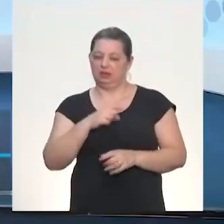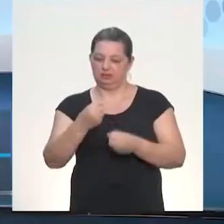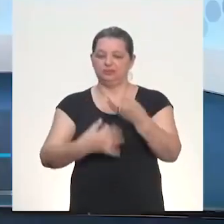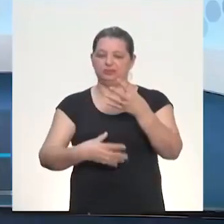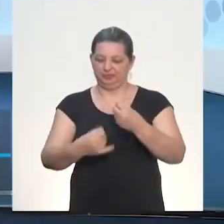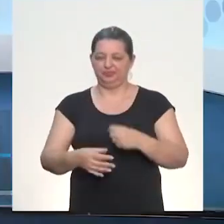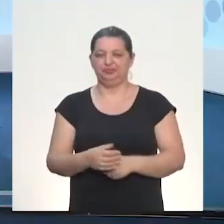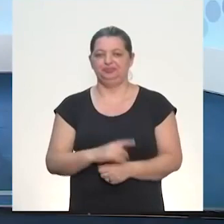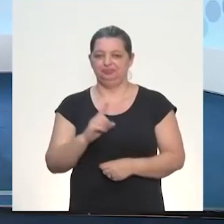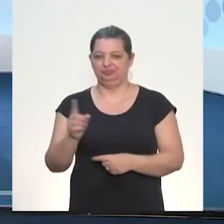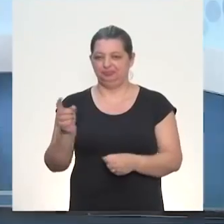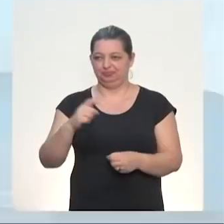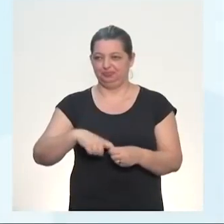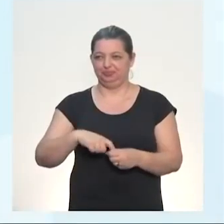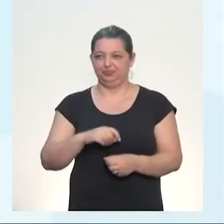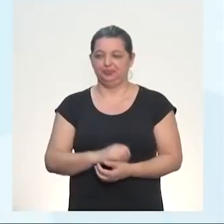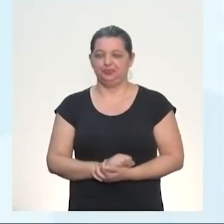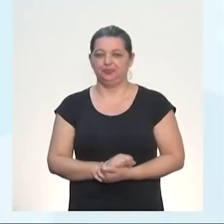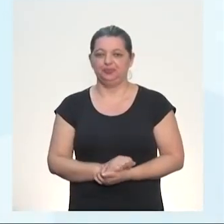já voltamos.